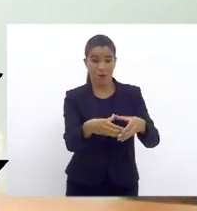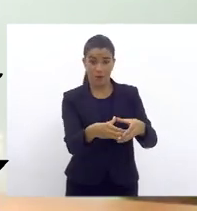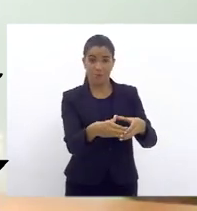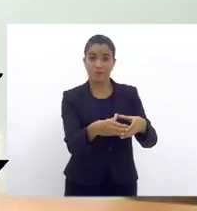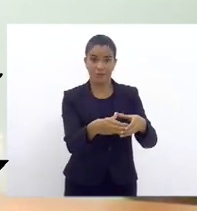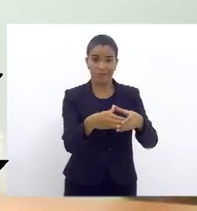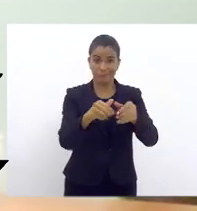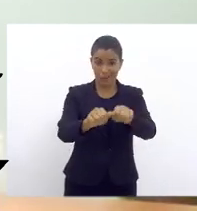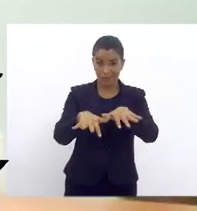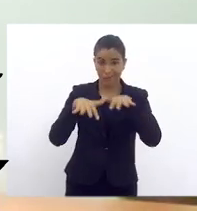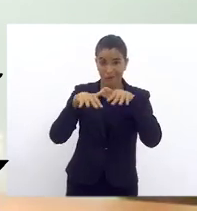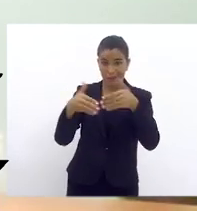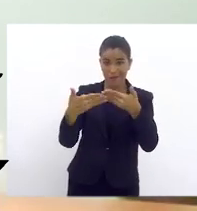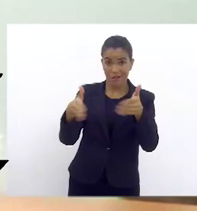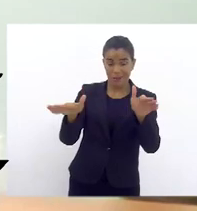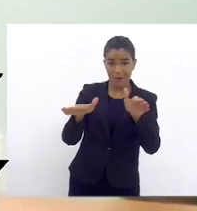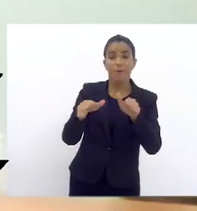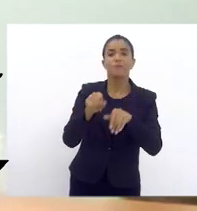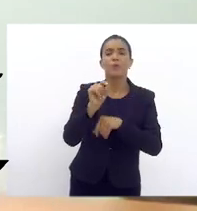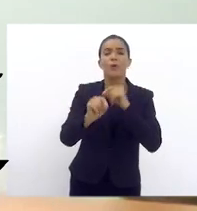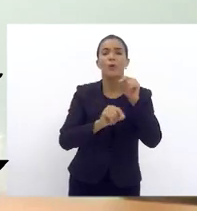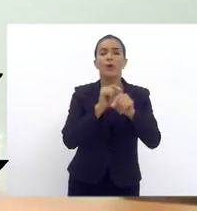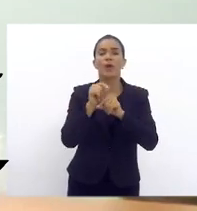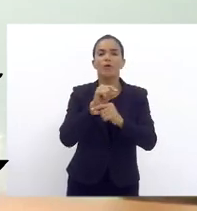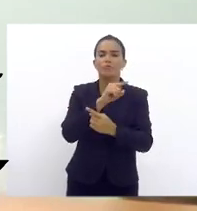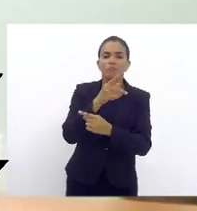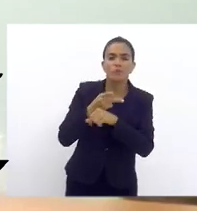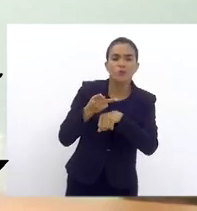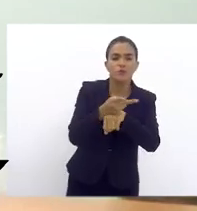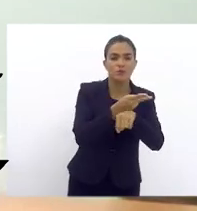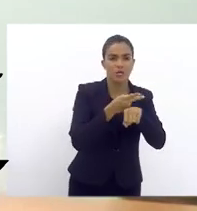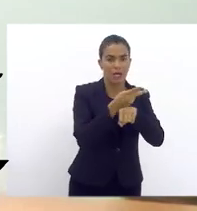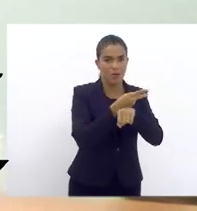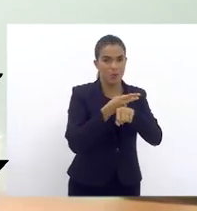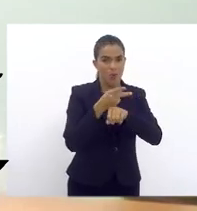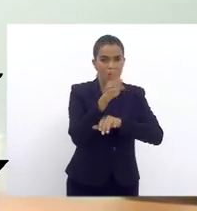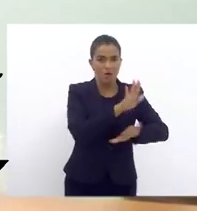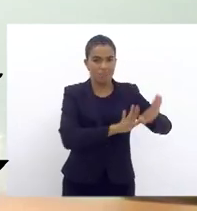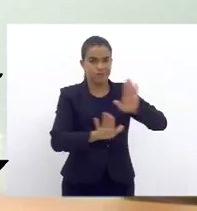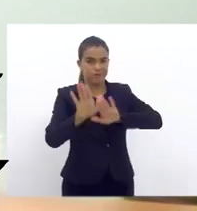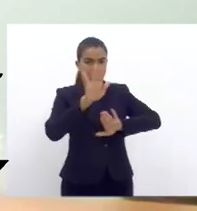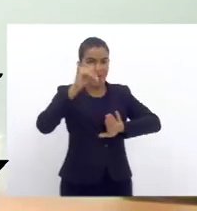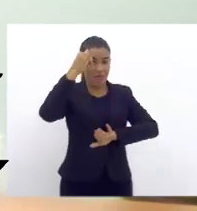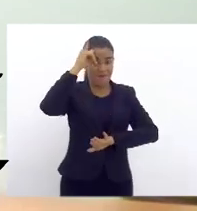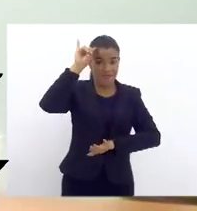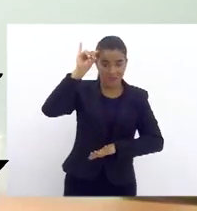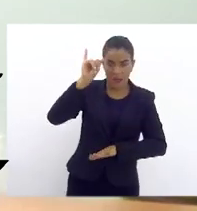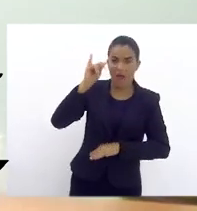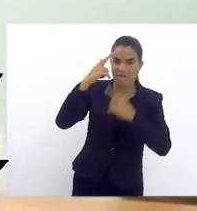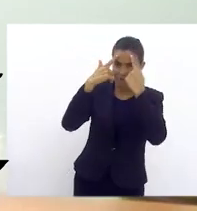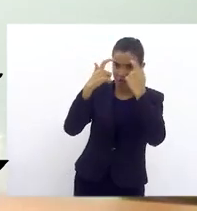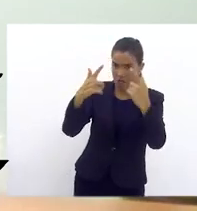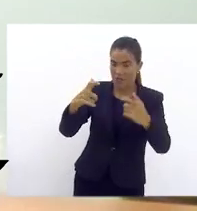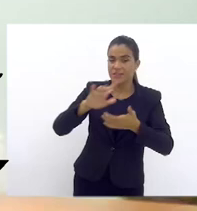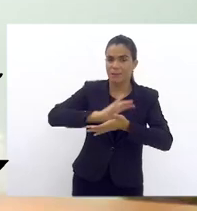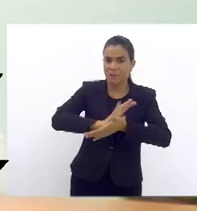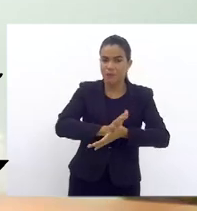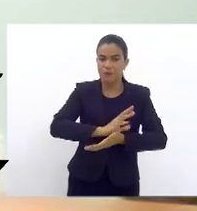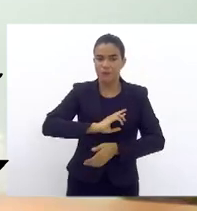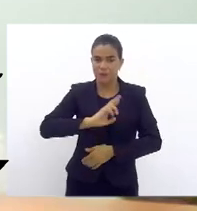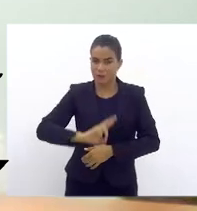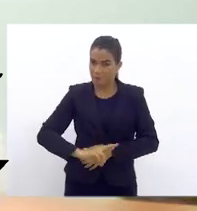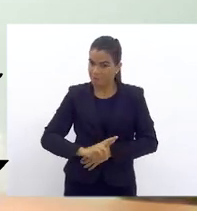audiência pública muito debruçado realmente no combate mas não se combate intolerância religiosa